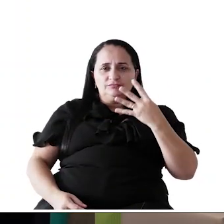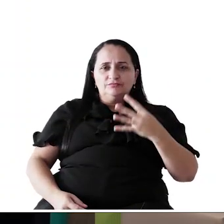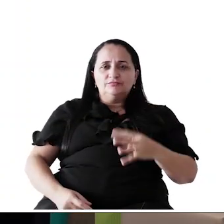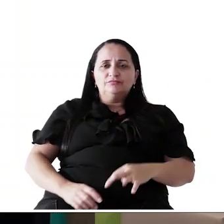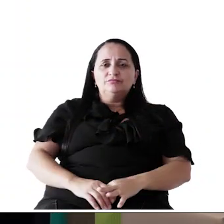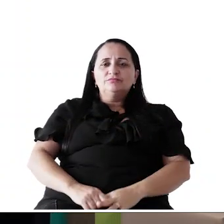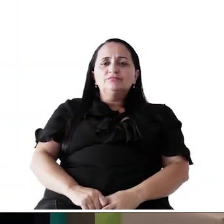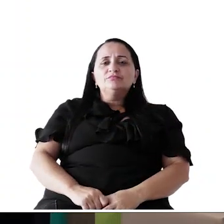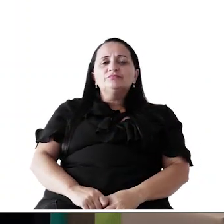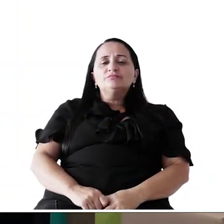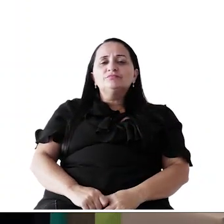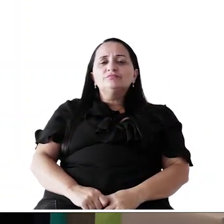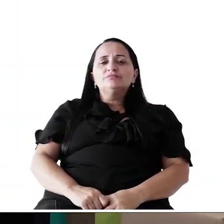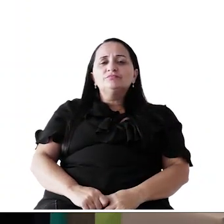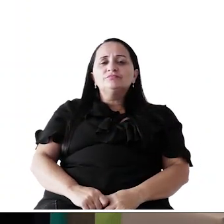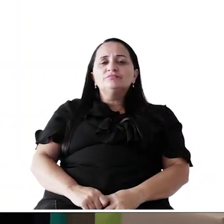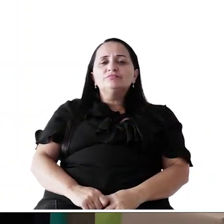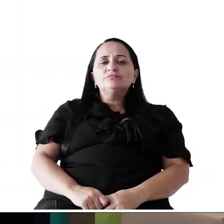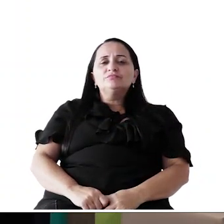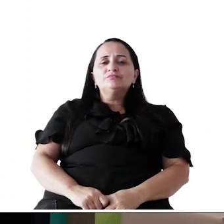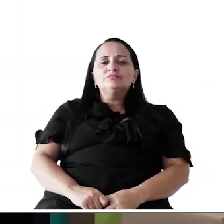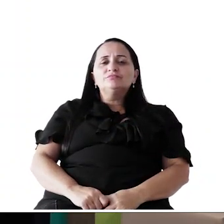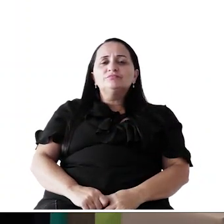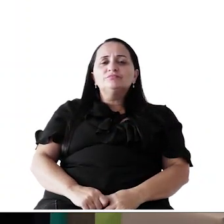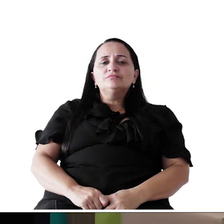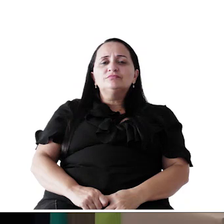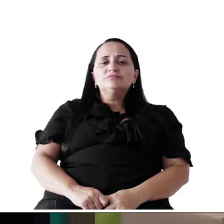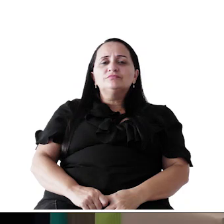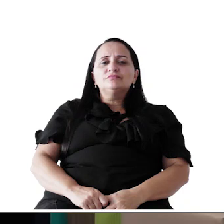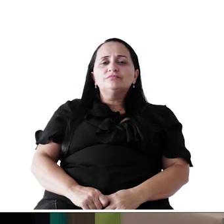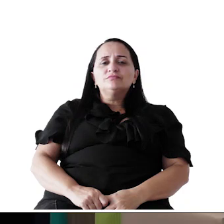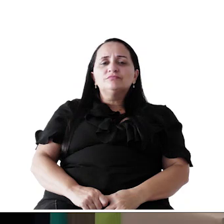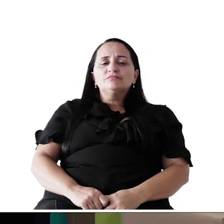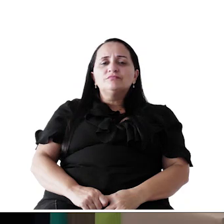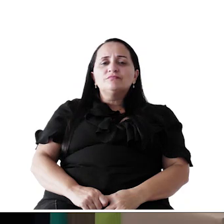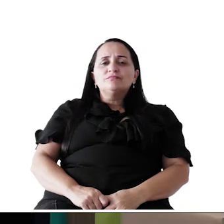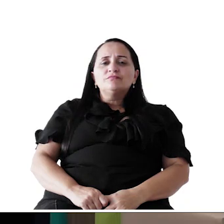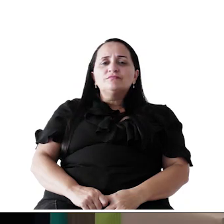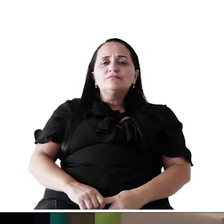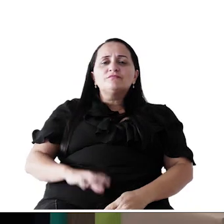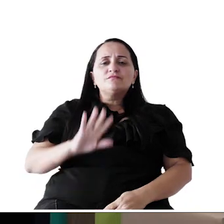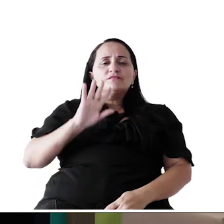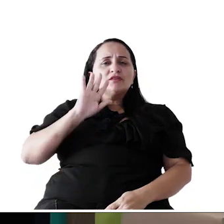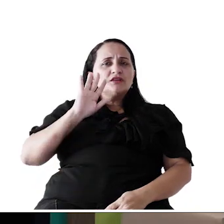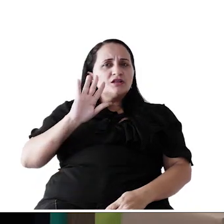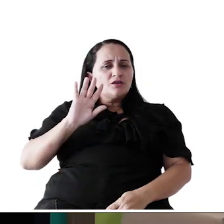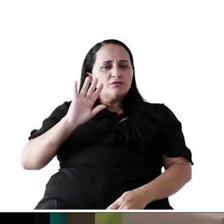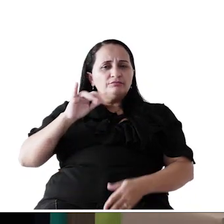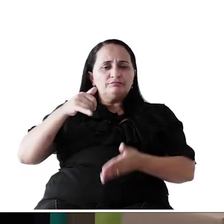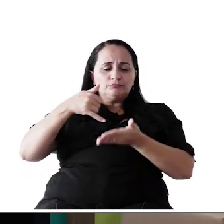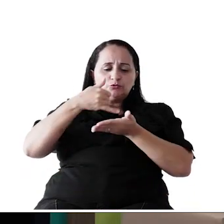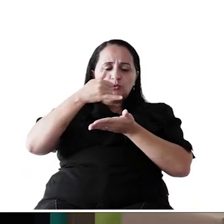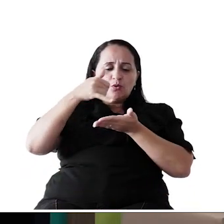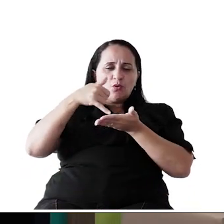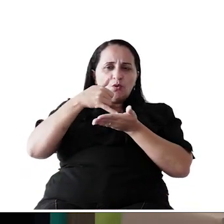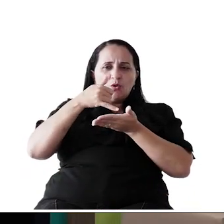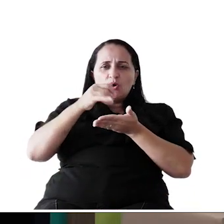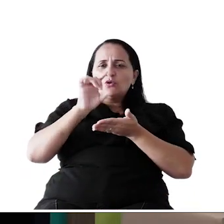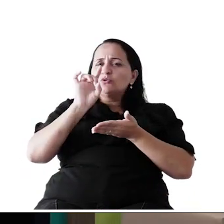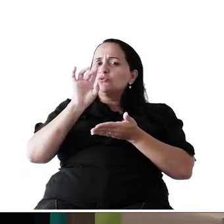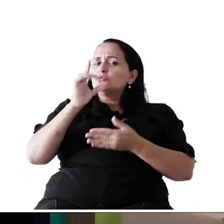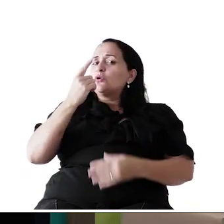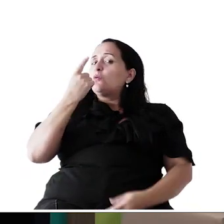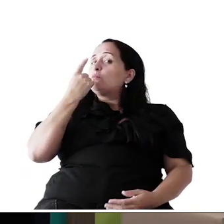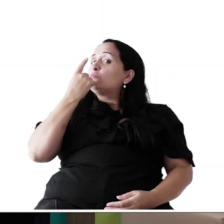Uma parte, 2 partes, 3 partes, 4 partes. Para o óleo, eu só vou usar